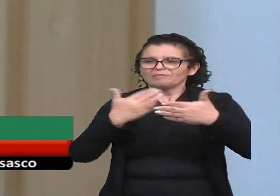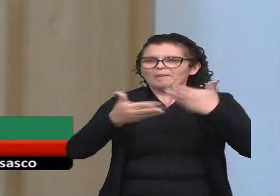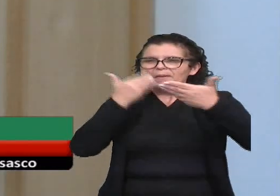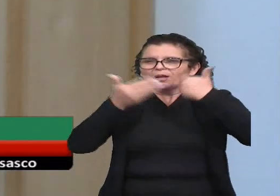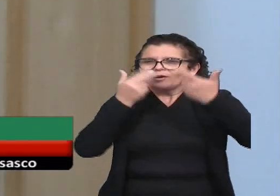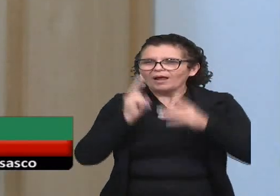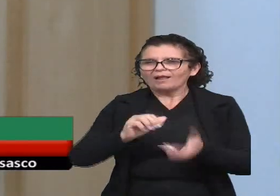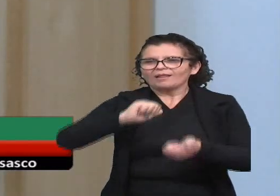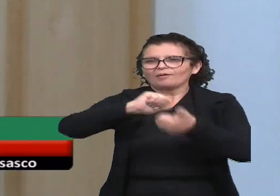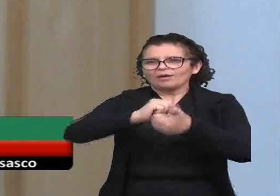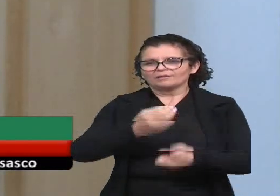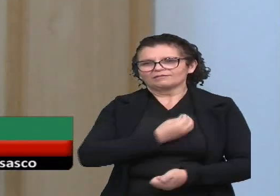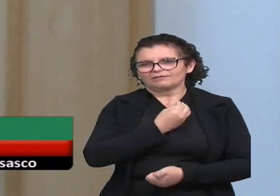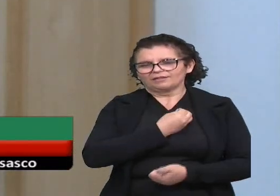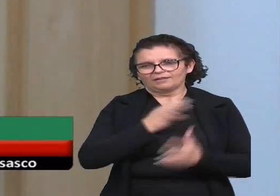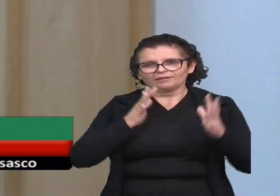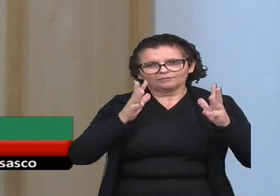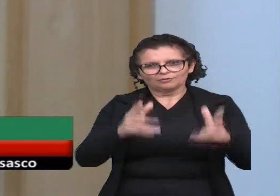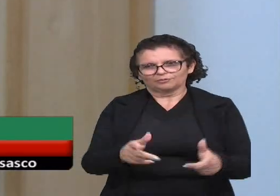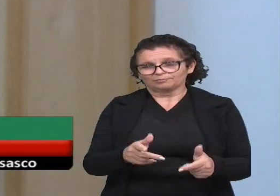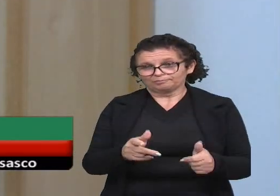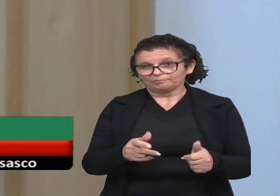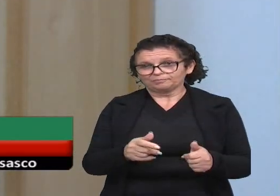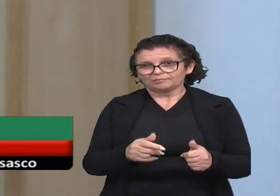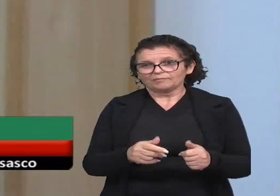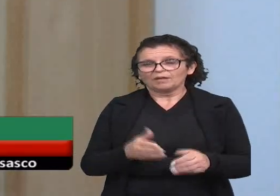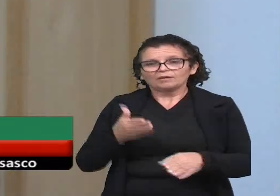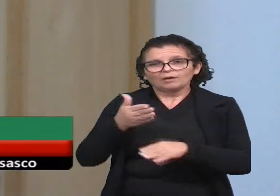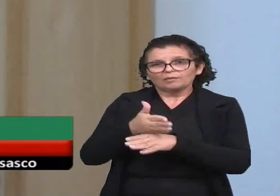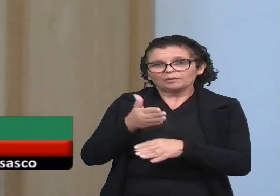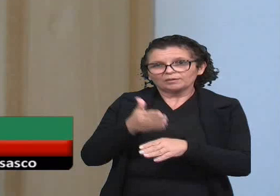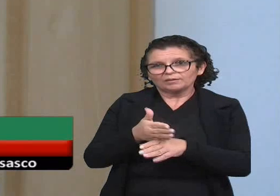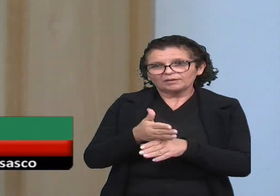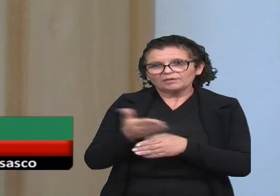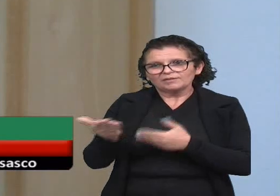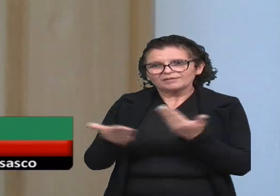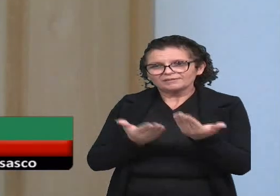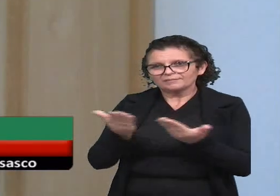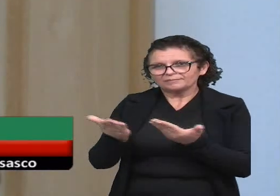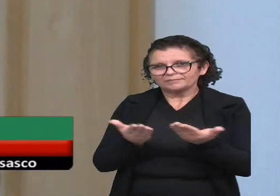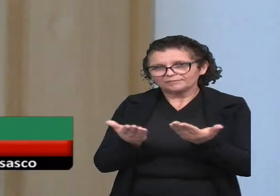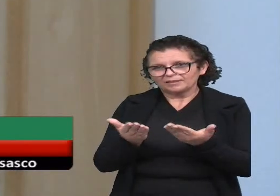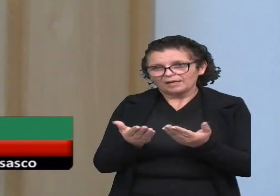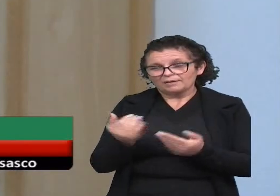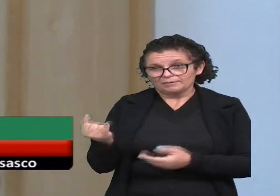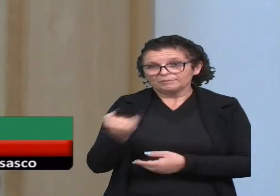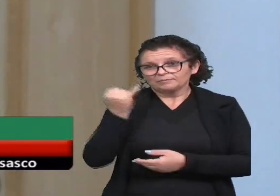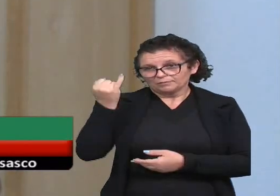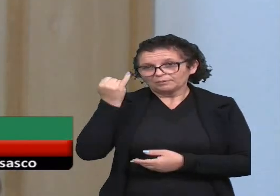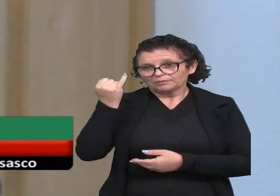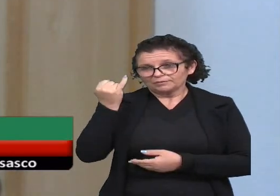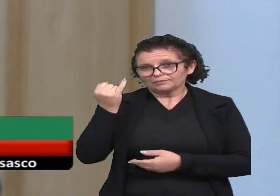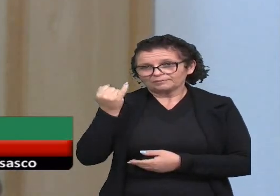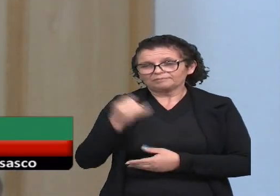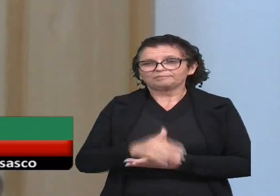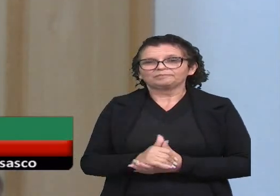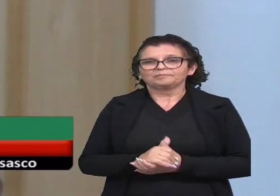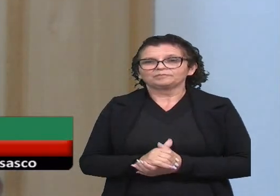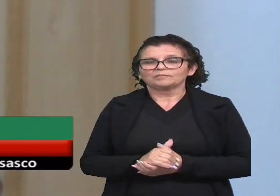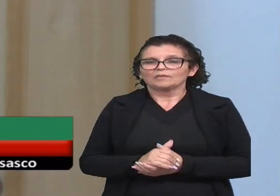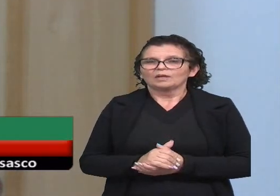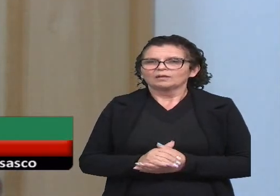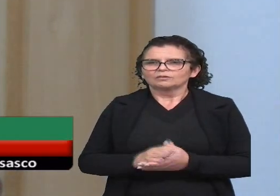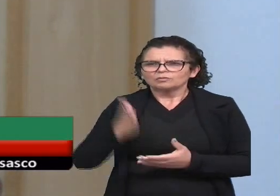melhoria da qualidade de vida através do acesso a serviços essenciais. Então, que a sua dedicação e